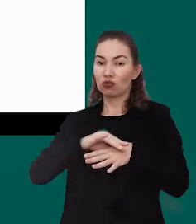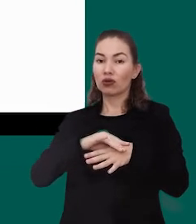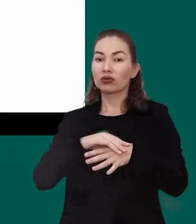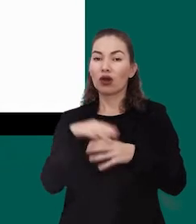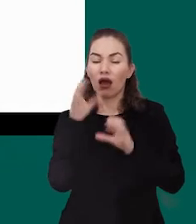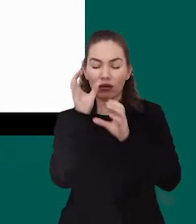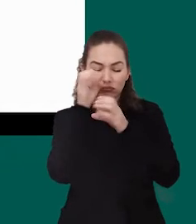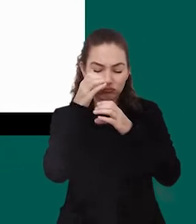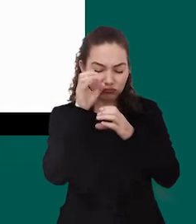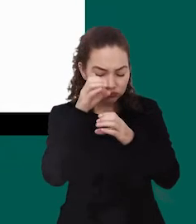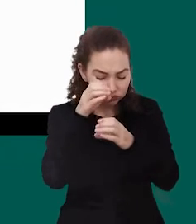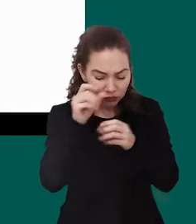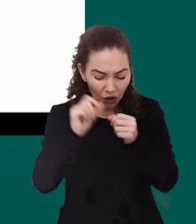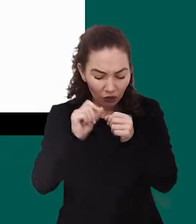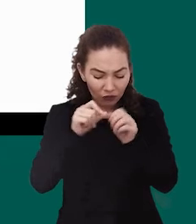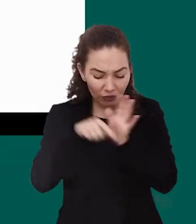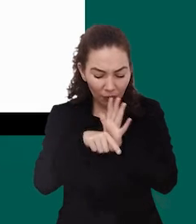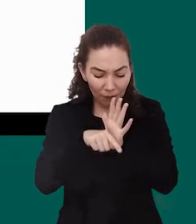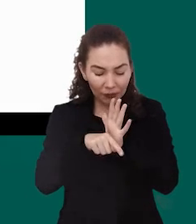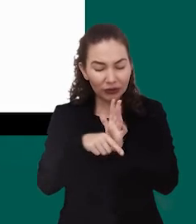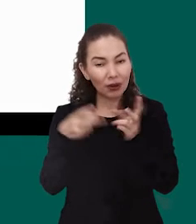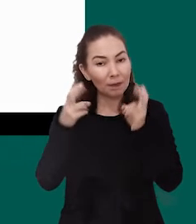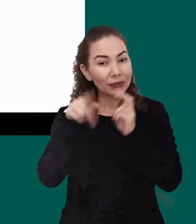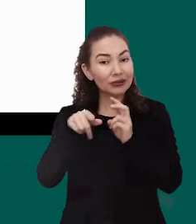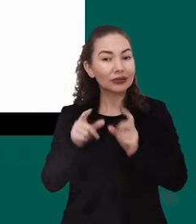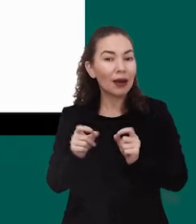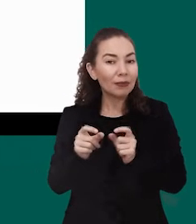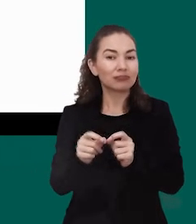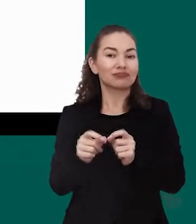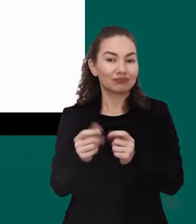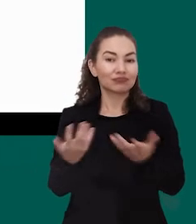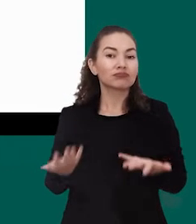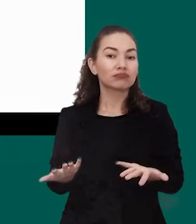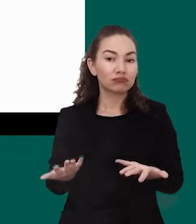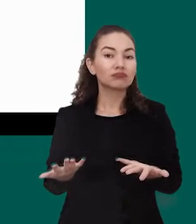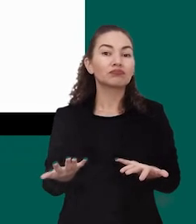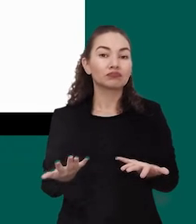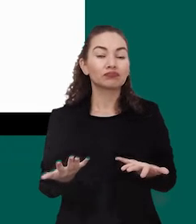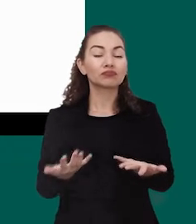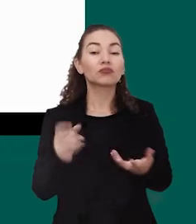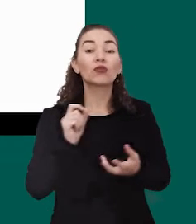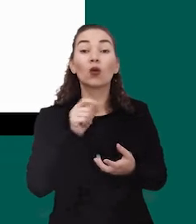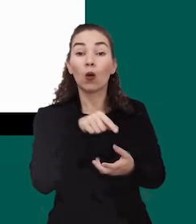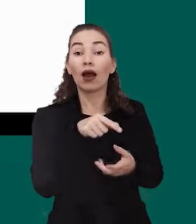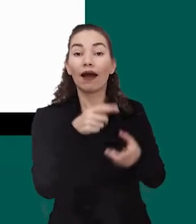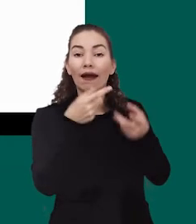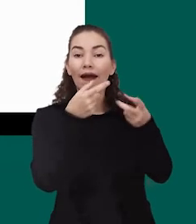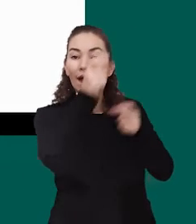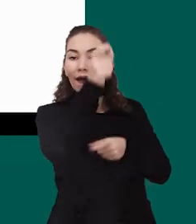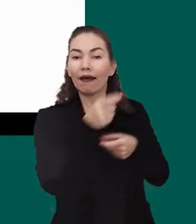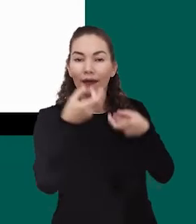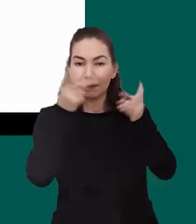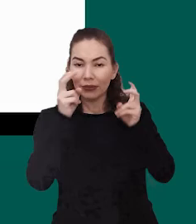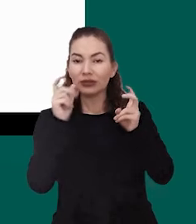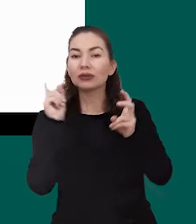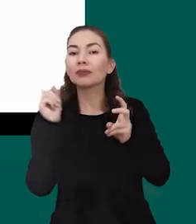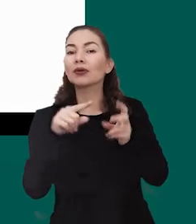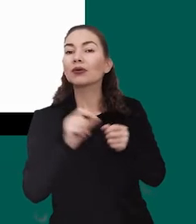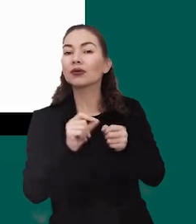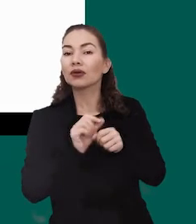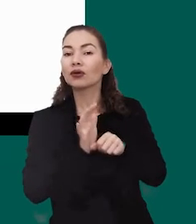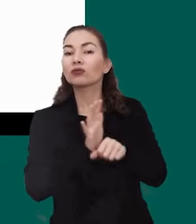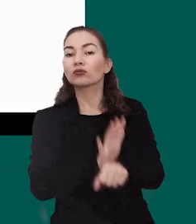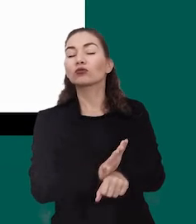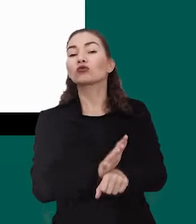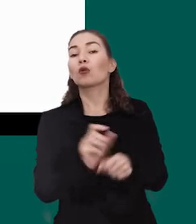microscópio era justamente esses agentes, esses micro-organismos. O que o Pasteur percebeu, e que foi uma grande contribuição para a questão da